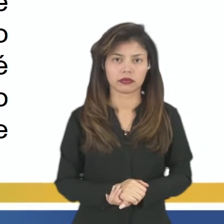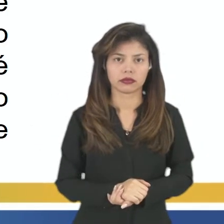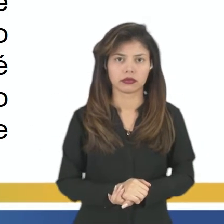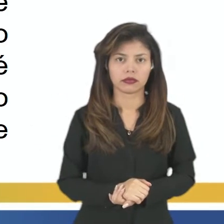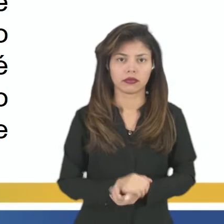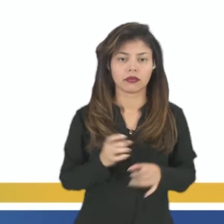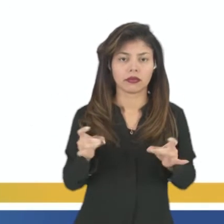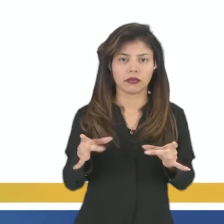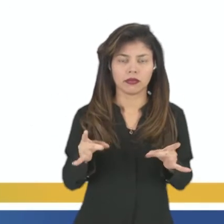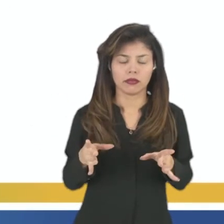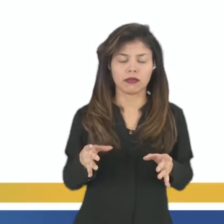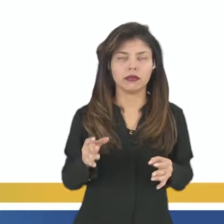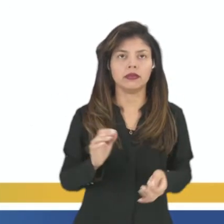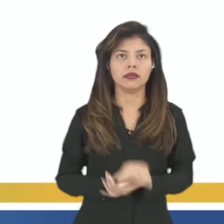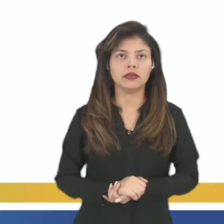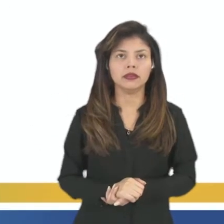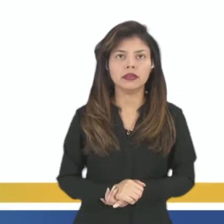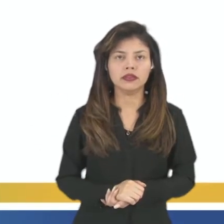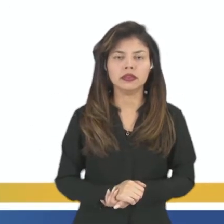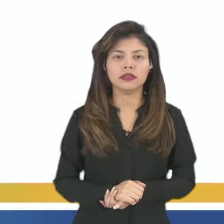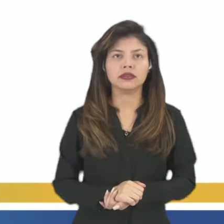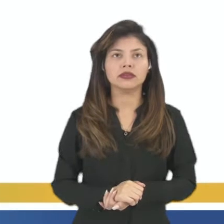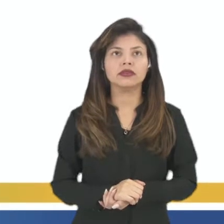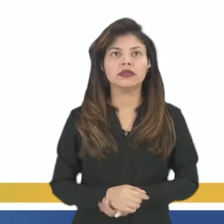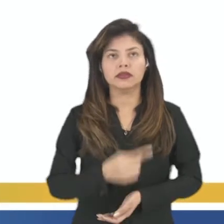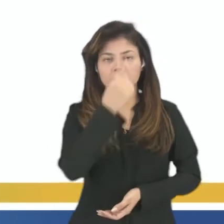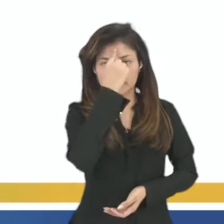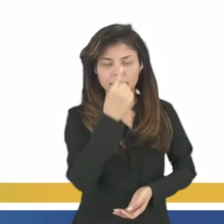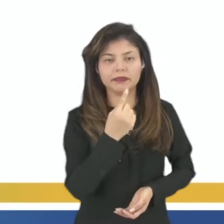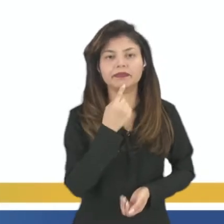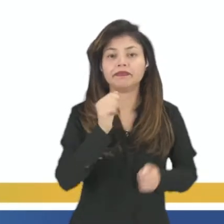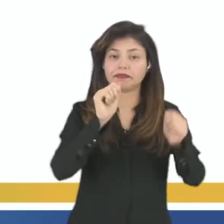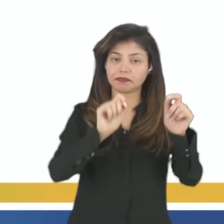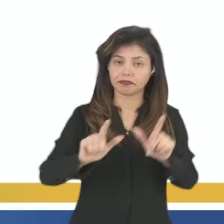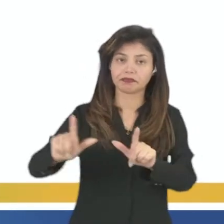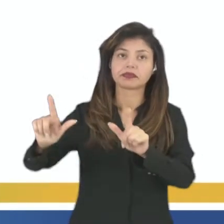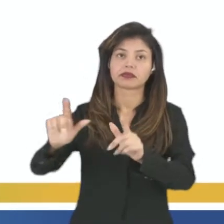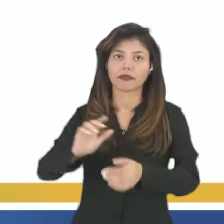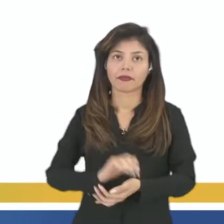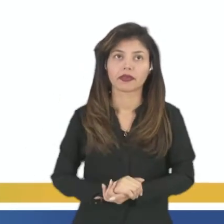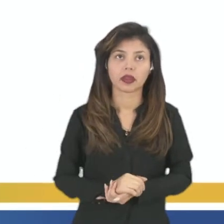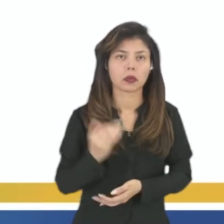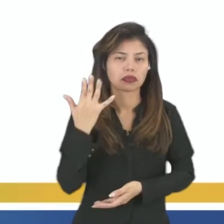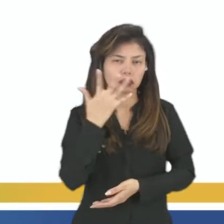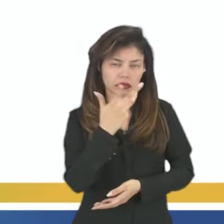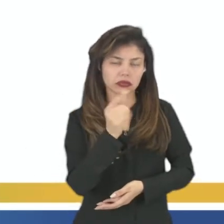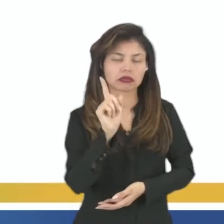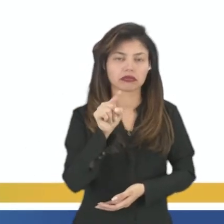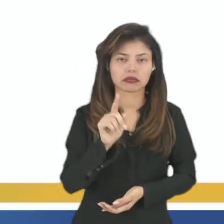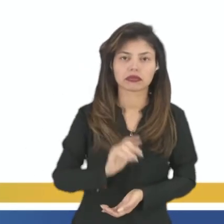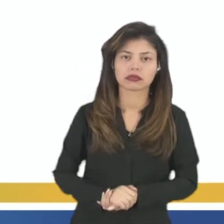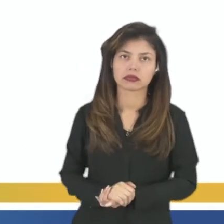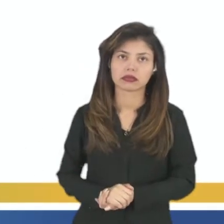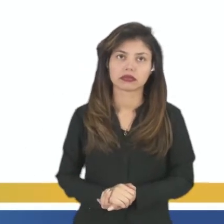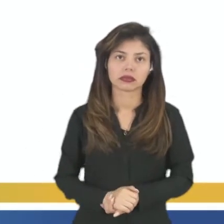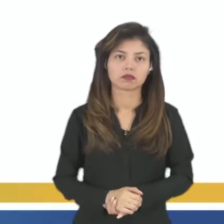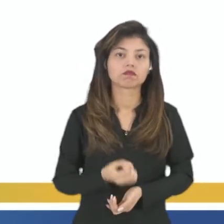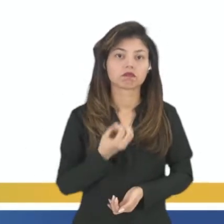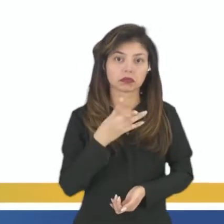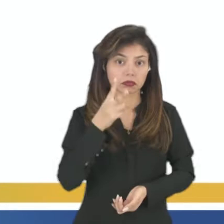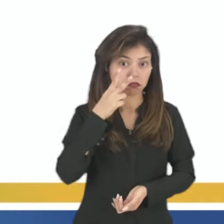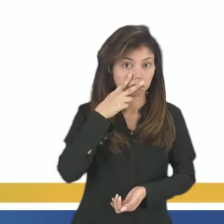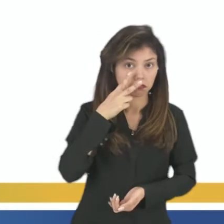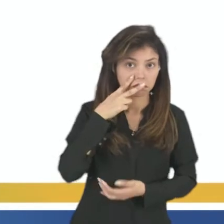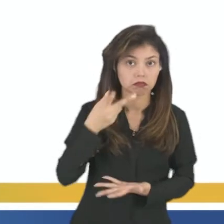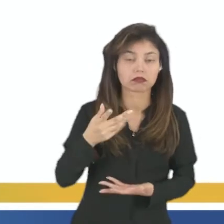livre comércio, ok? Aí nós temos a imagem de Hong Kong, essa cidade aí bonita, né? Então muito interessante